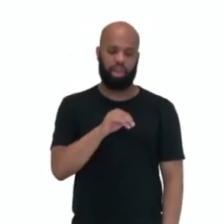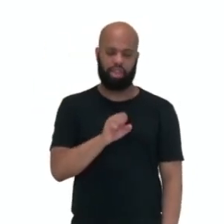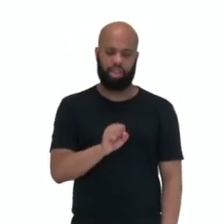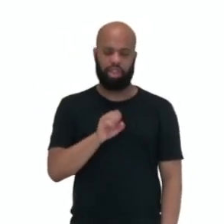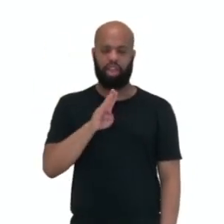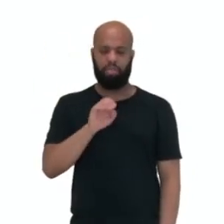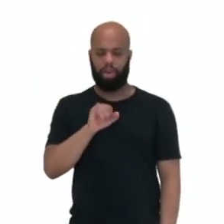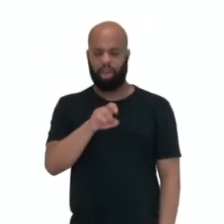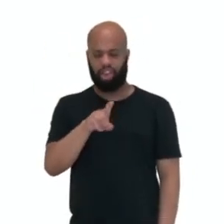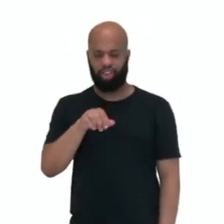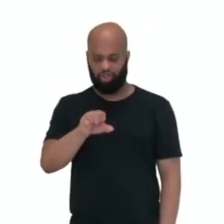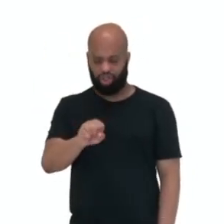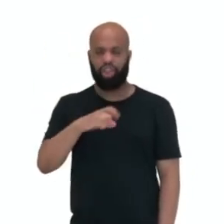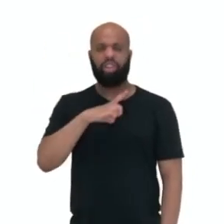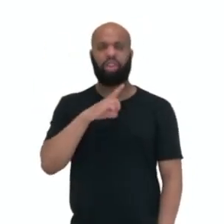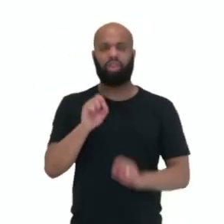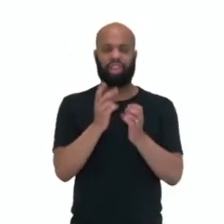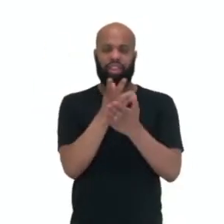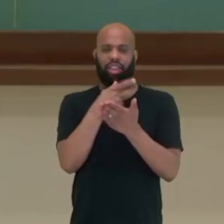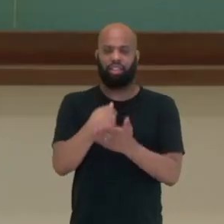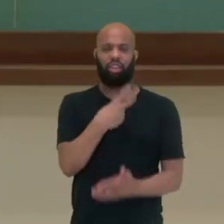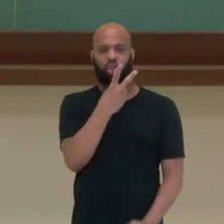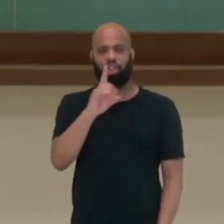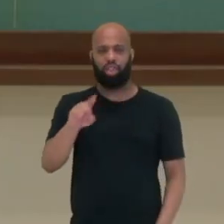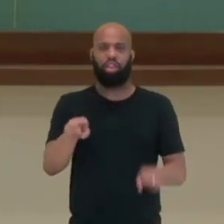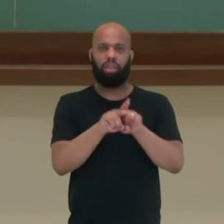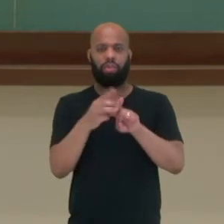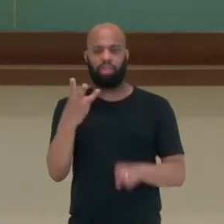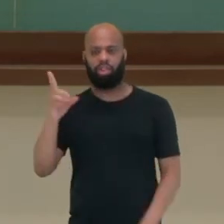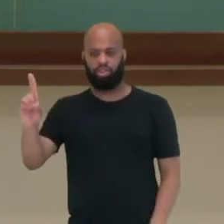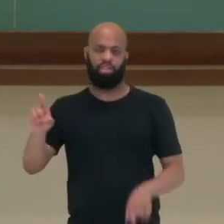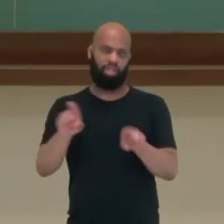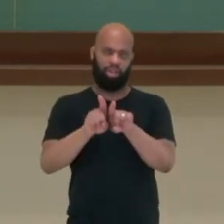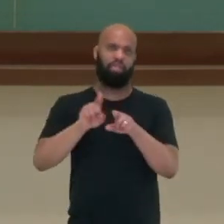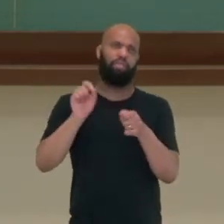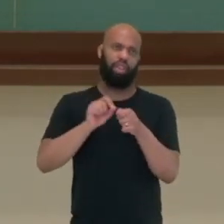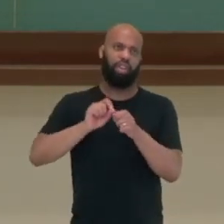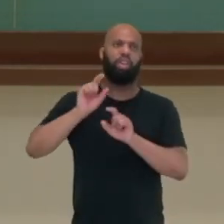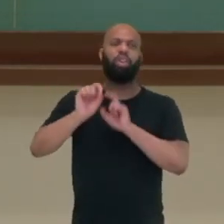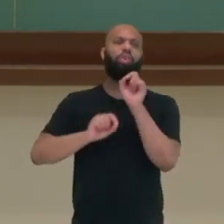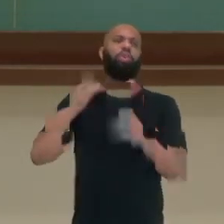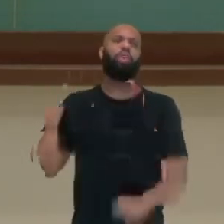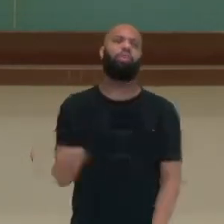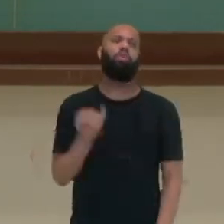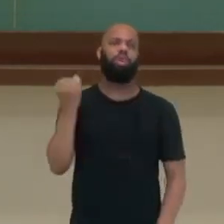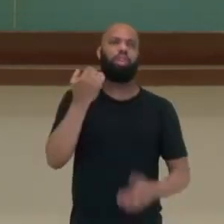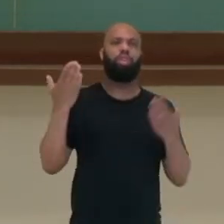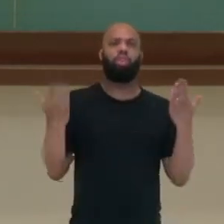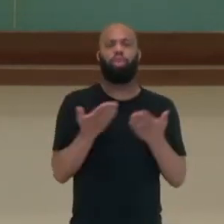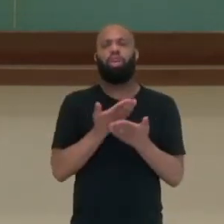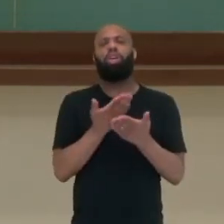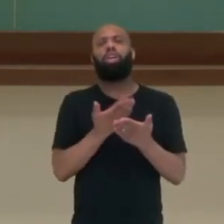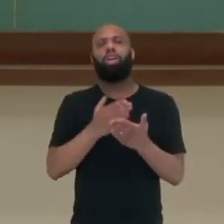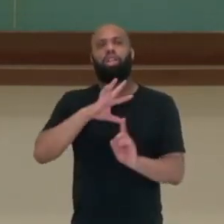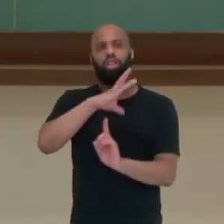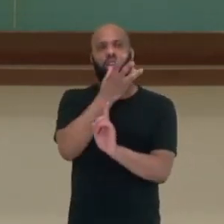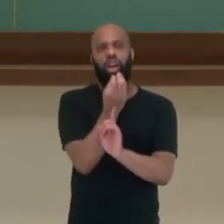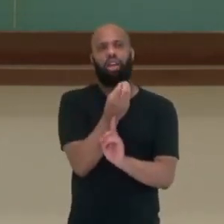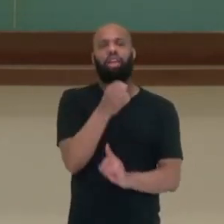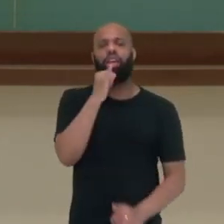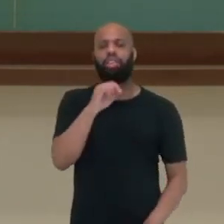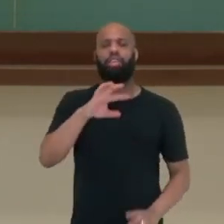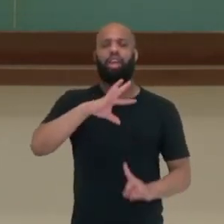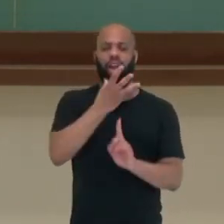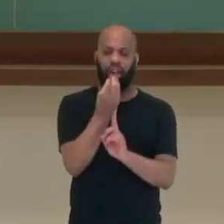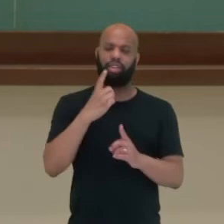ou modelos em 2 e 3 dimensões. Gente, o que é importante aqui é que nós estamos numa aula de arte. E aonde a arte se